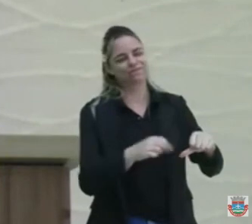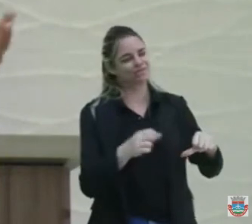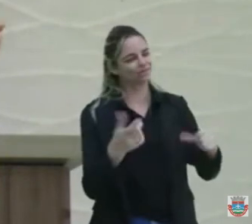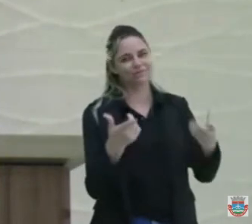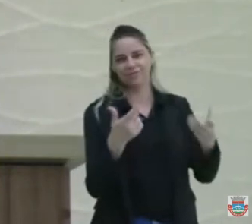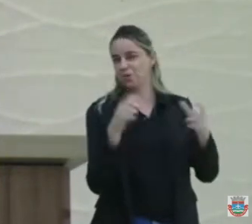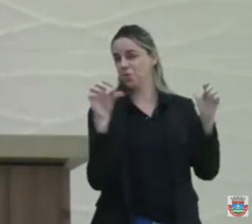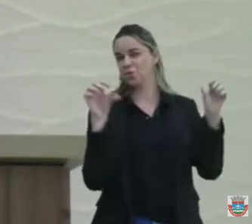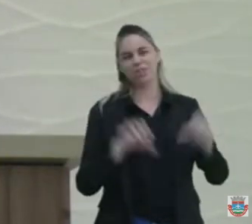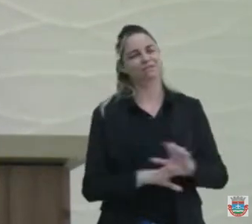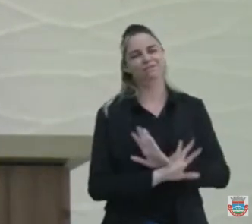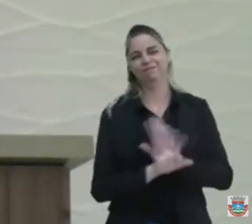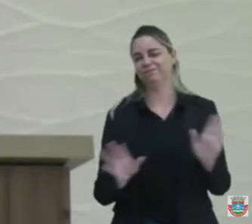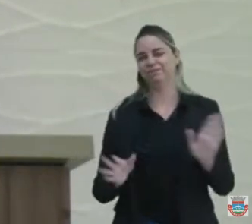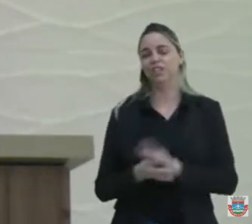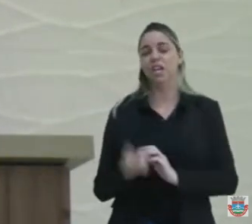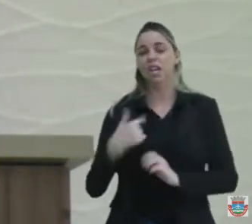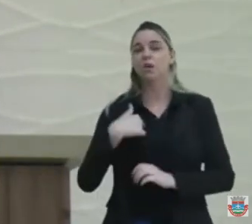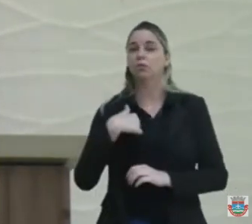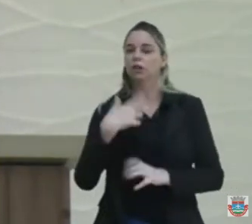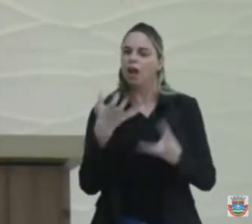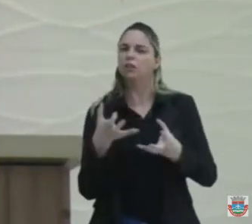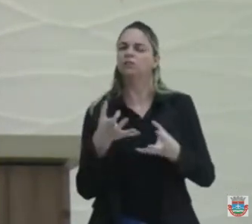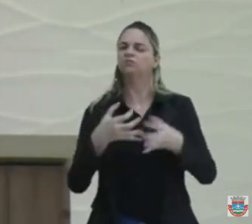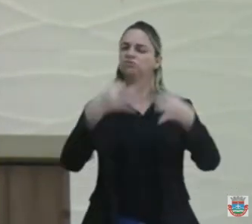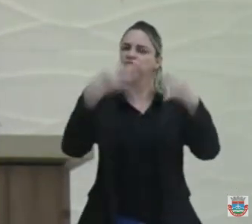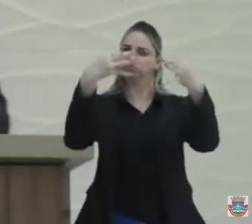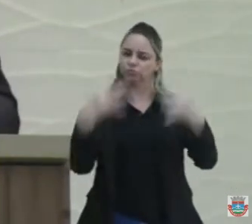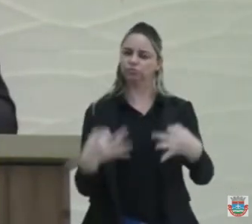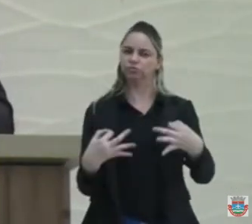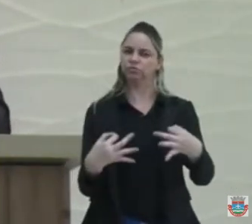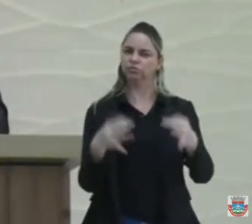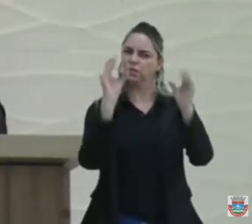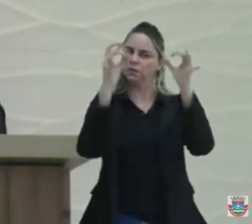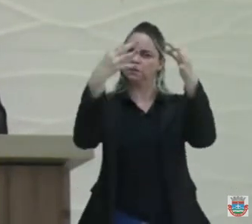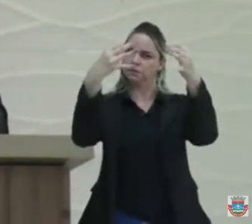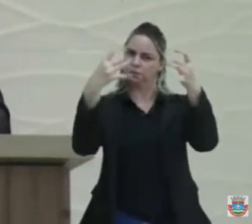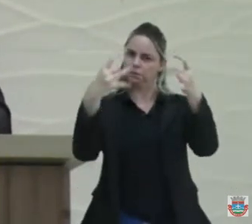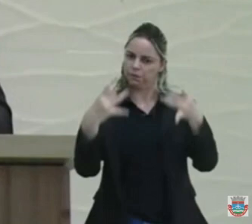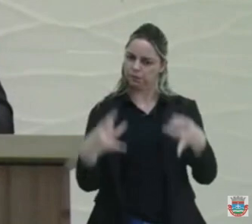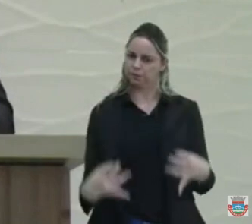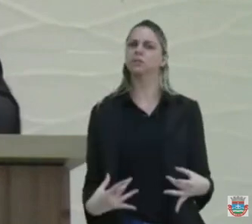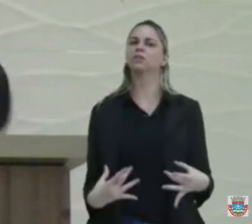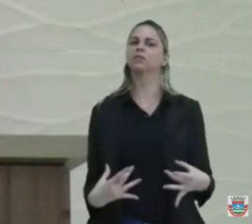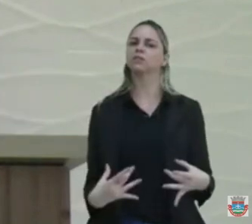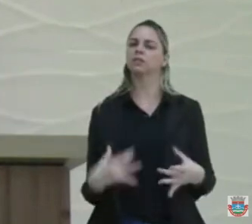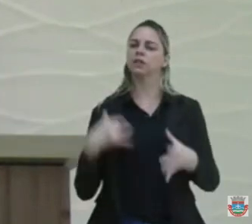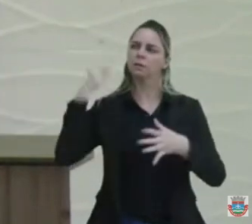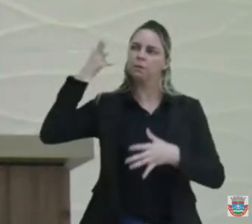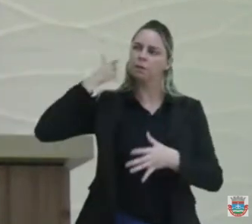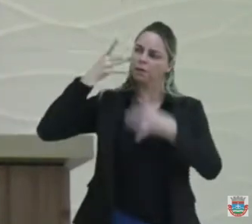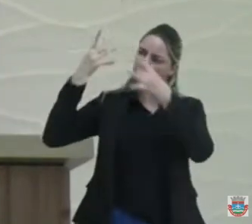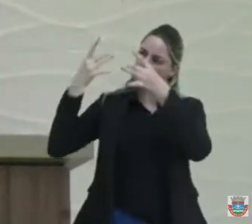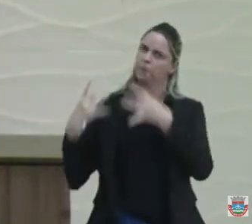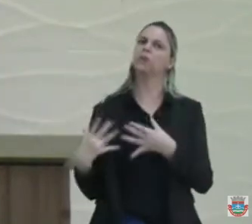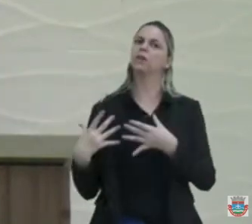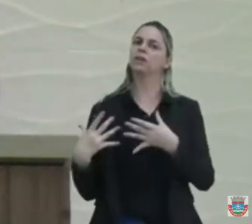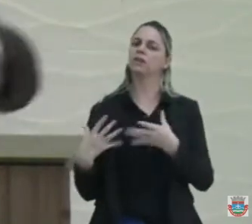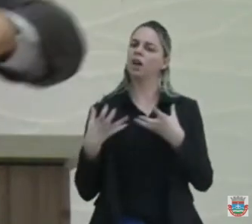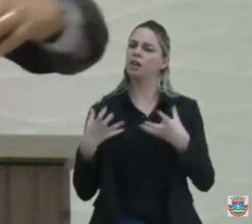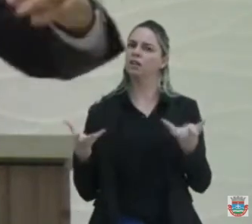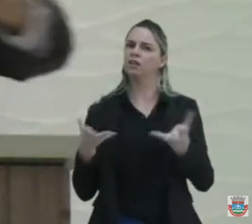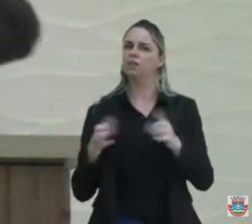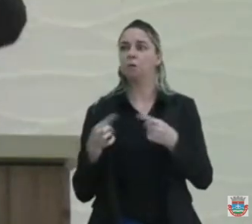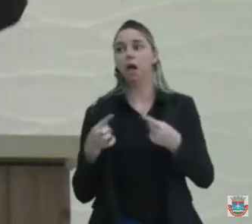da coerência, eu gostaria do bom discurso nessa casa, admitindo os